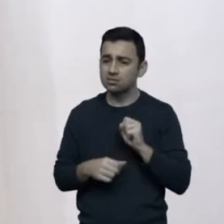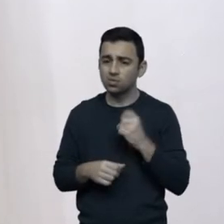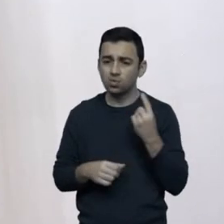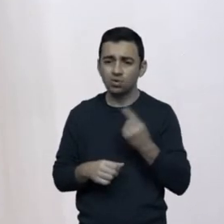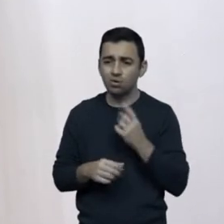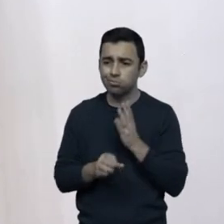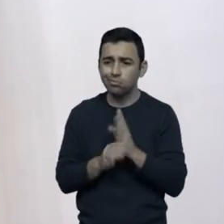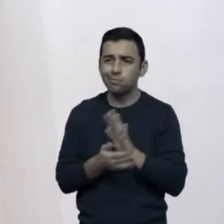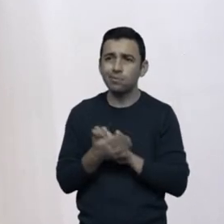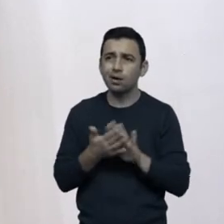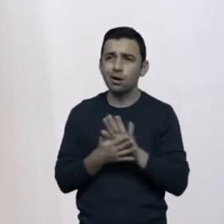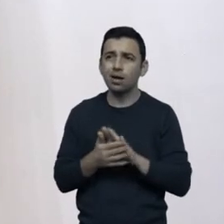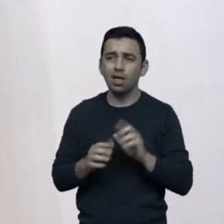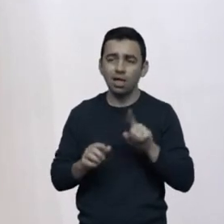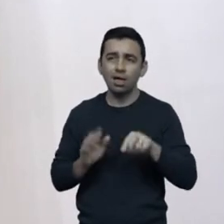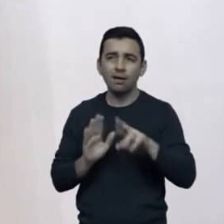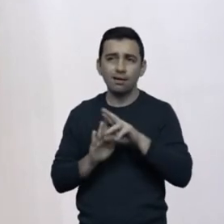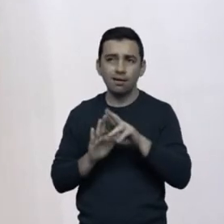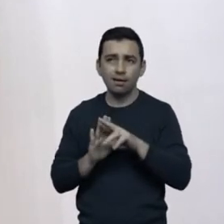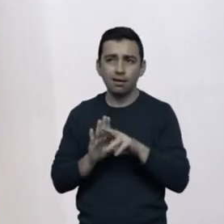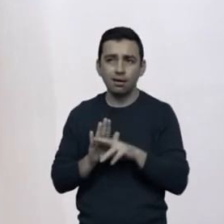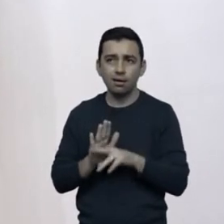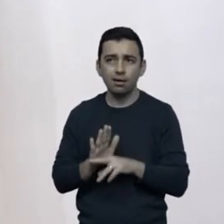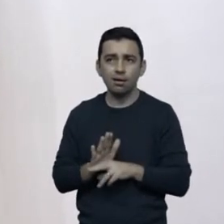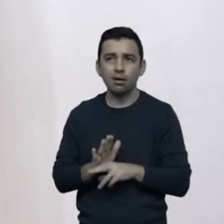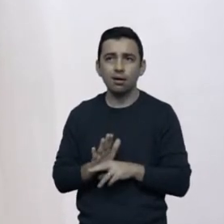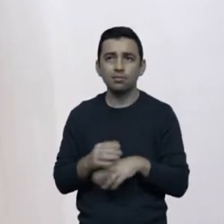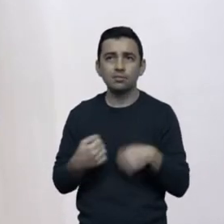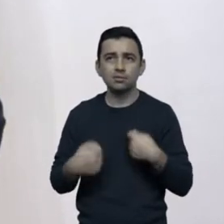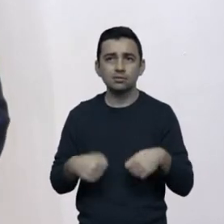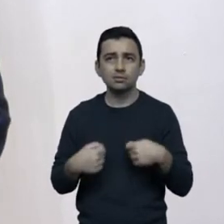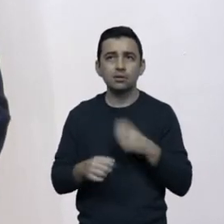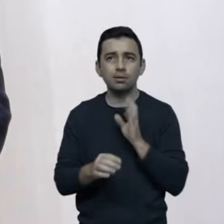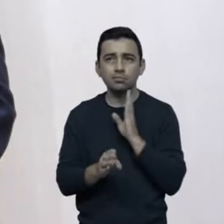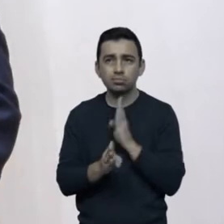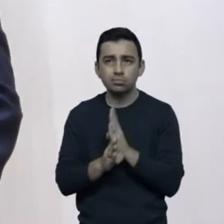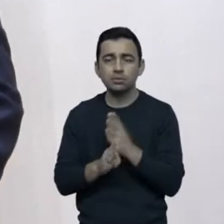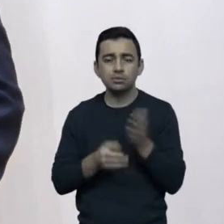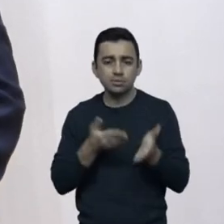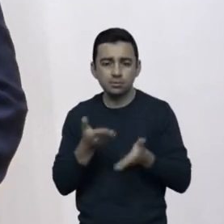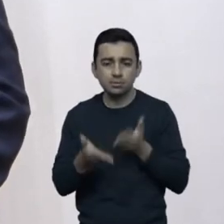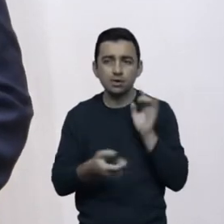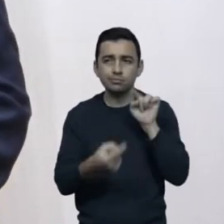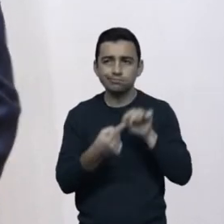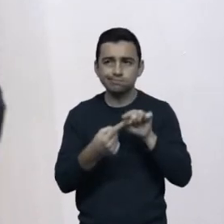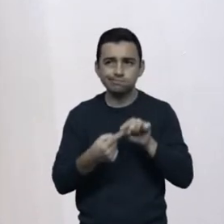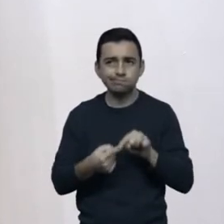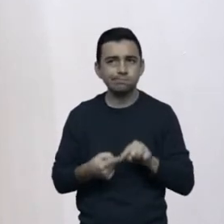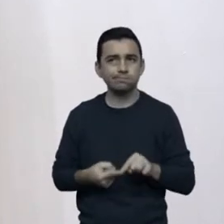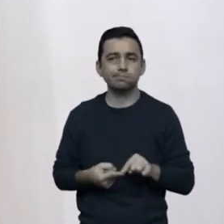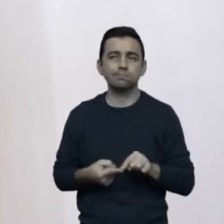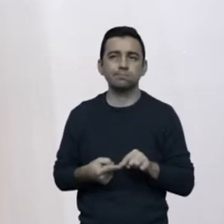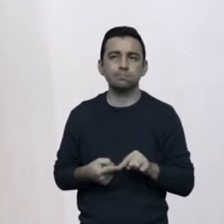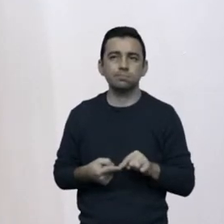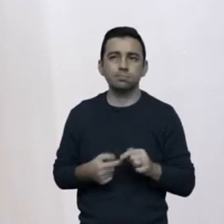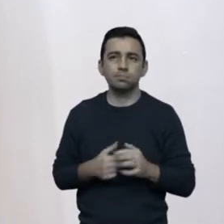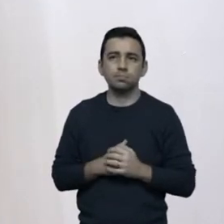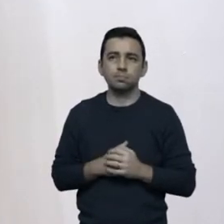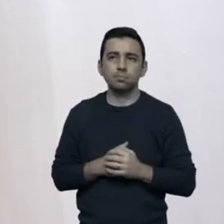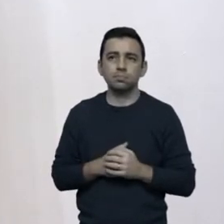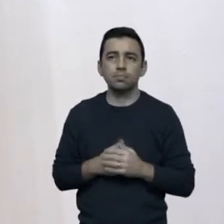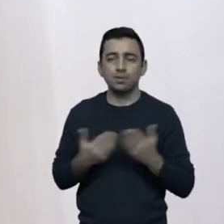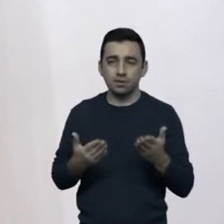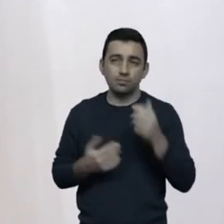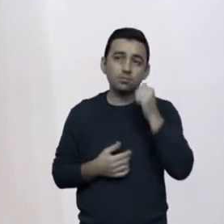É uma regra fundamental da medicina, ter um diagnóstico para poder tratar adequadamente esse paciente. Então, essa menina